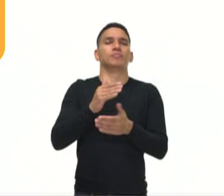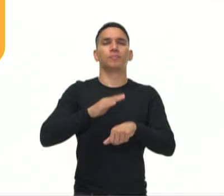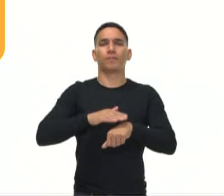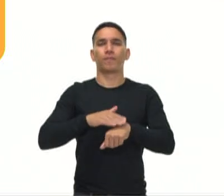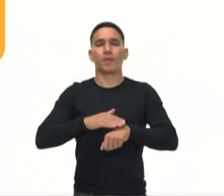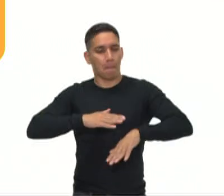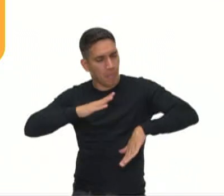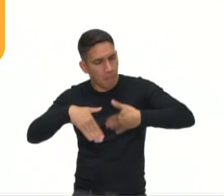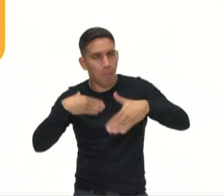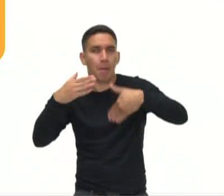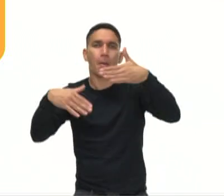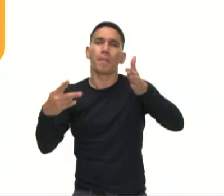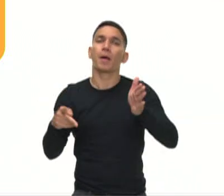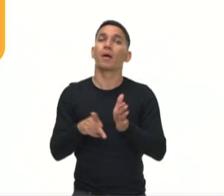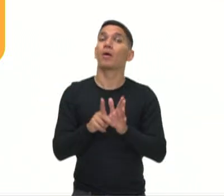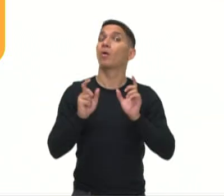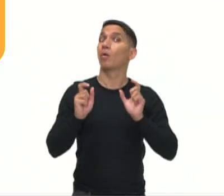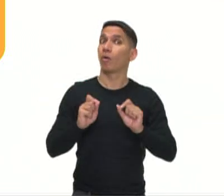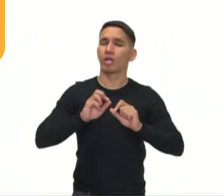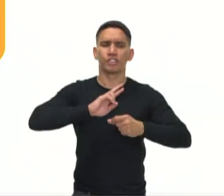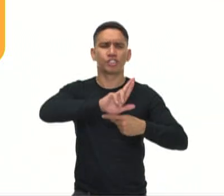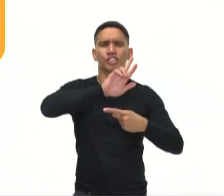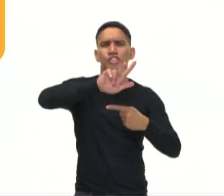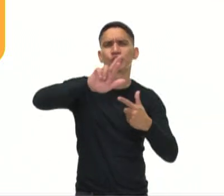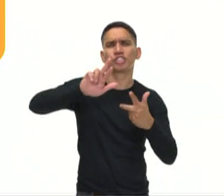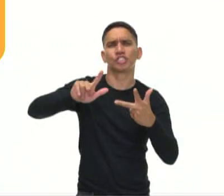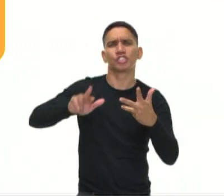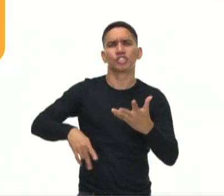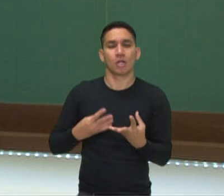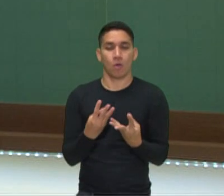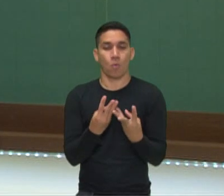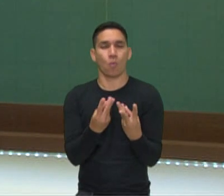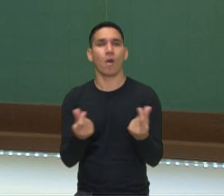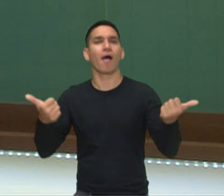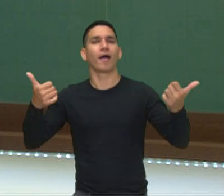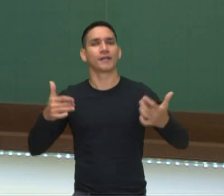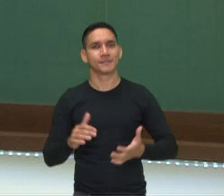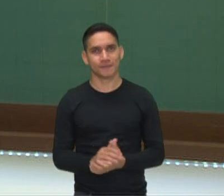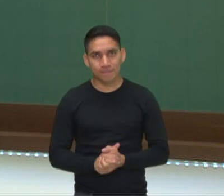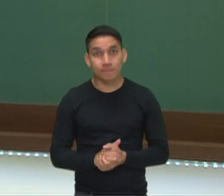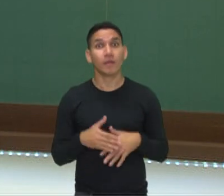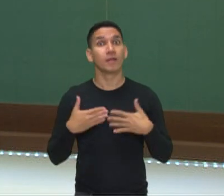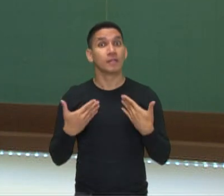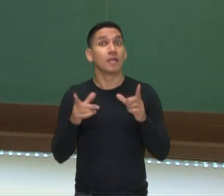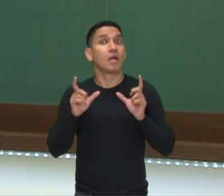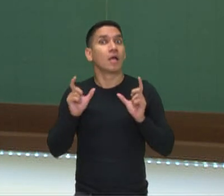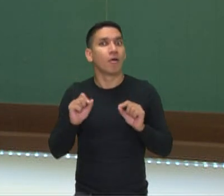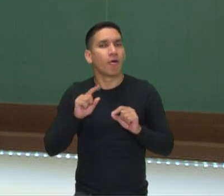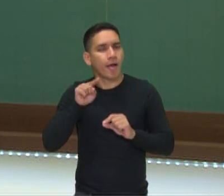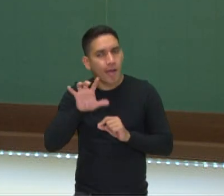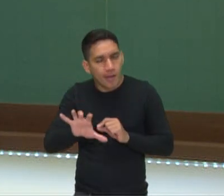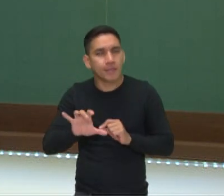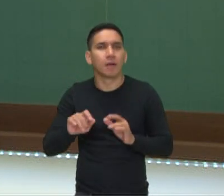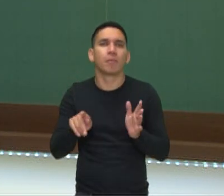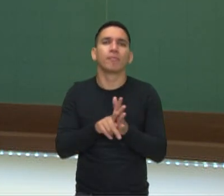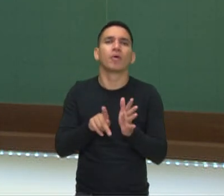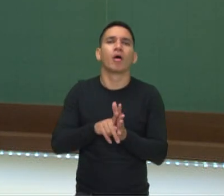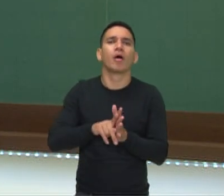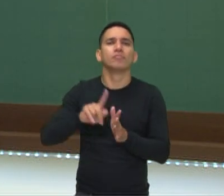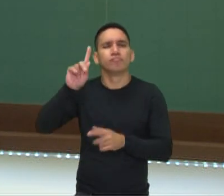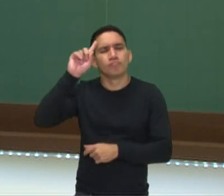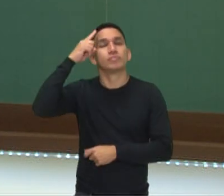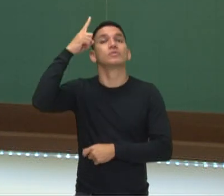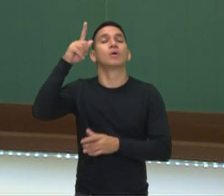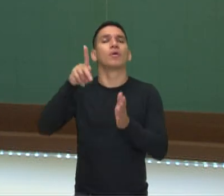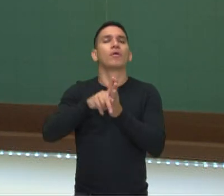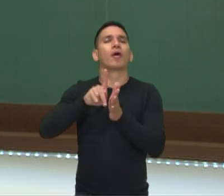o desenvolvimento de diferentes competências. Daí essa ideia tão conhecida de